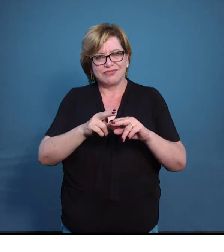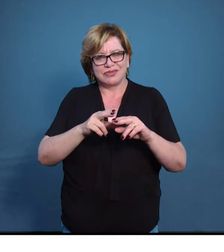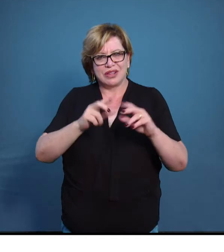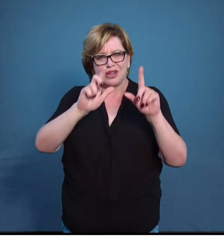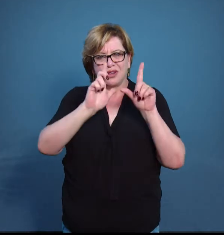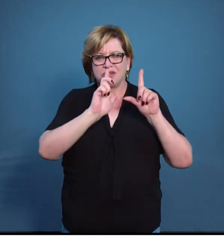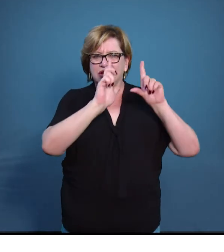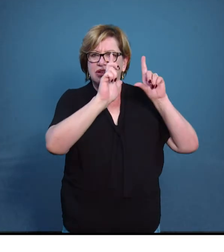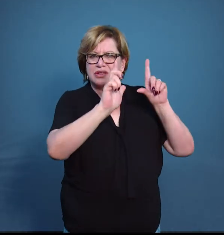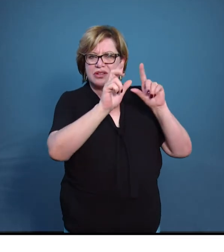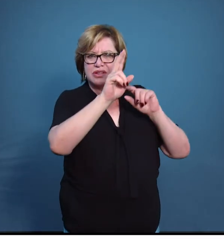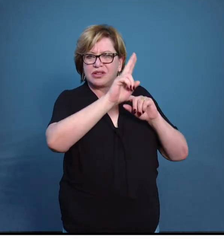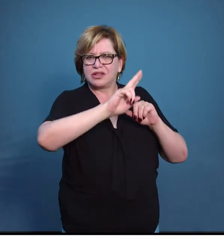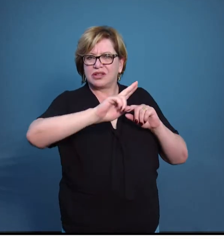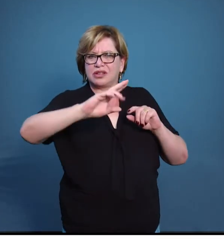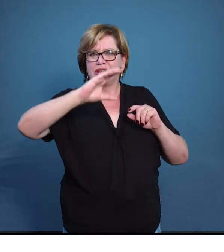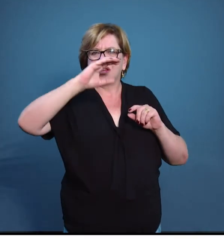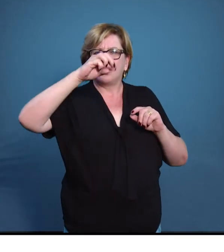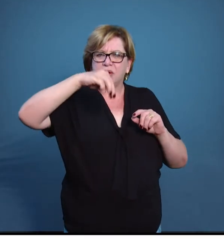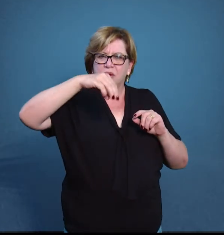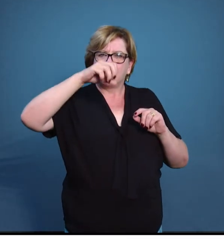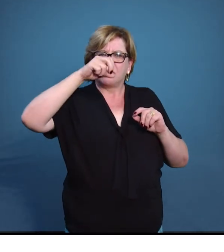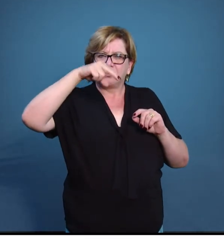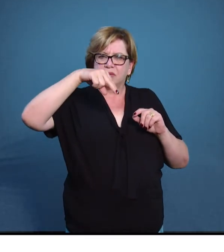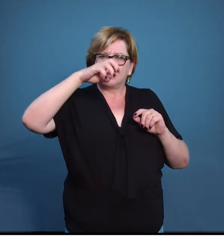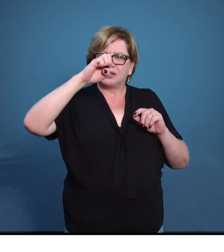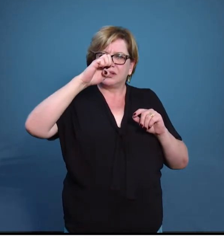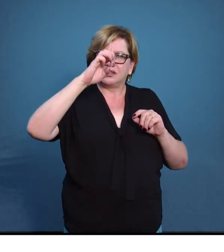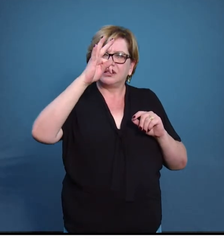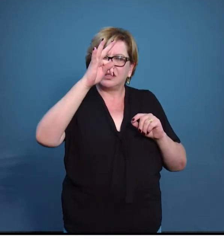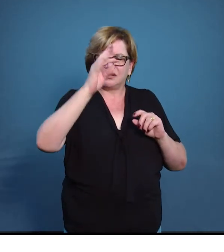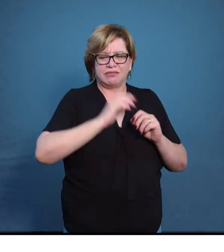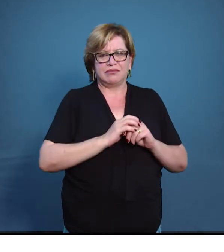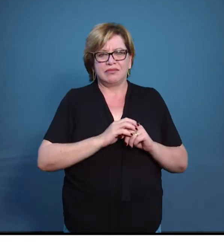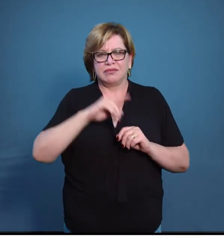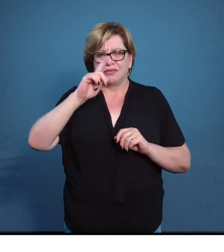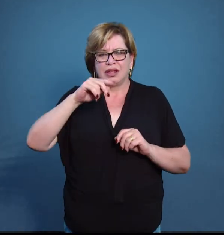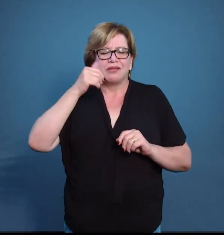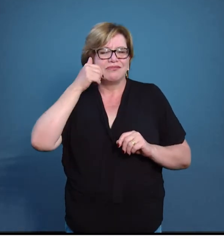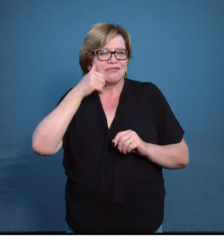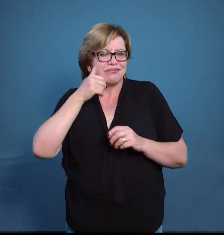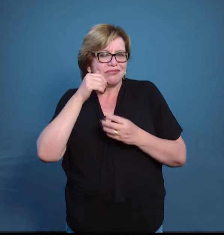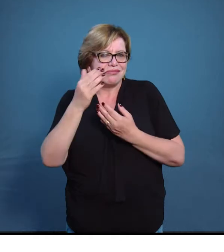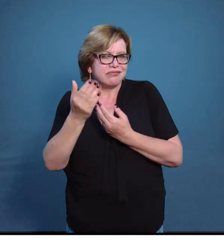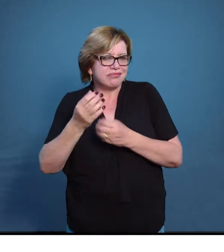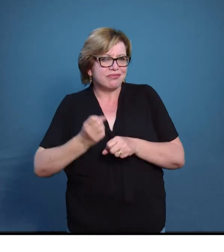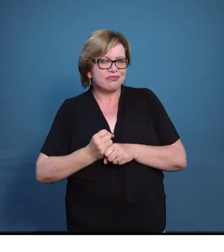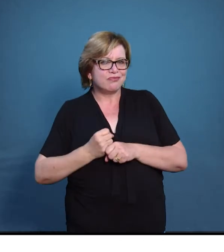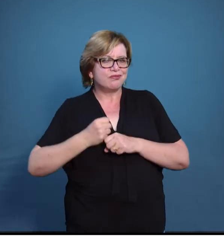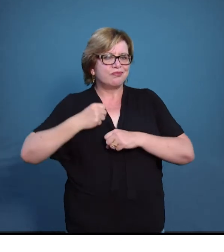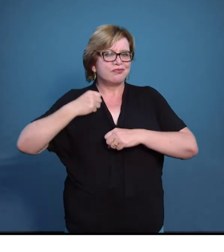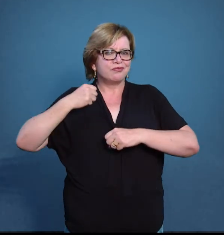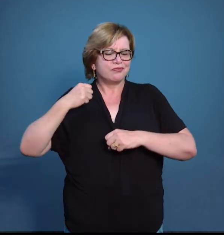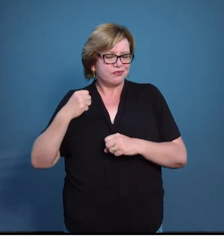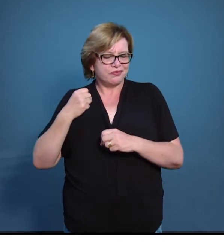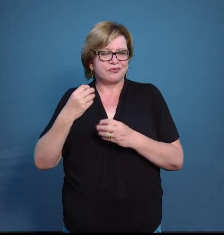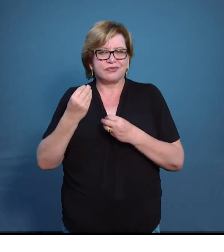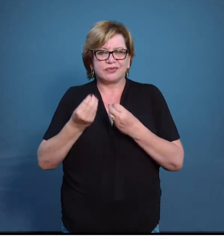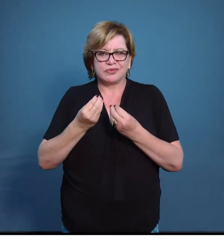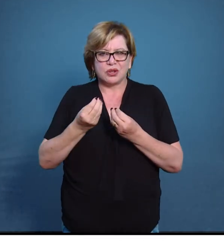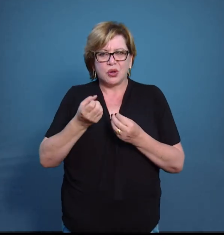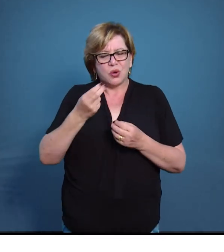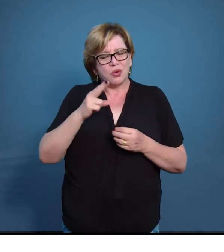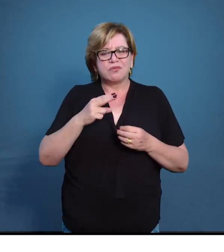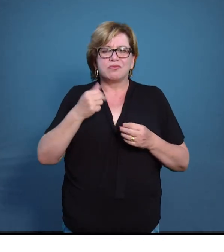obra, ela é de um artista que se chama Claude Monet, e é A Moça com Sombrinha. ou ainda a Madame Monet com seu filho. Se a